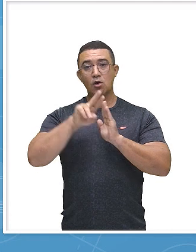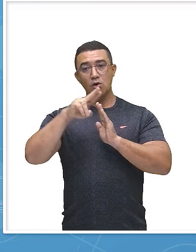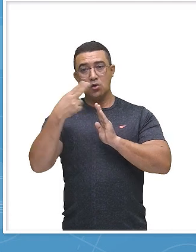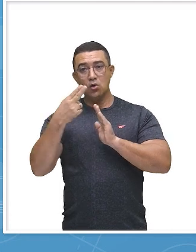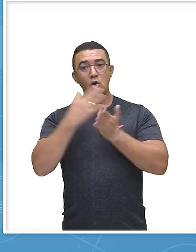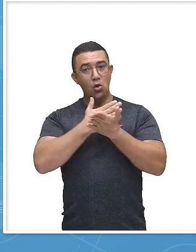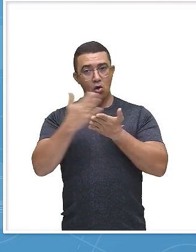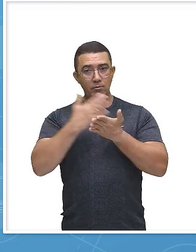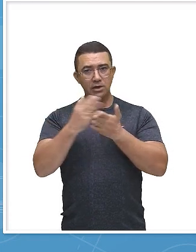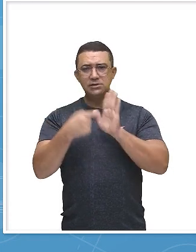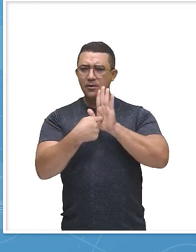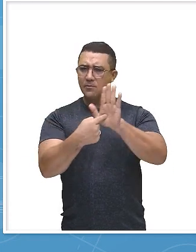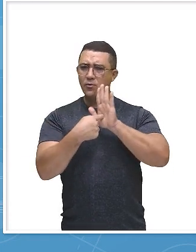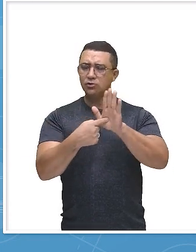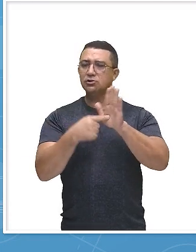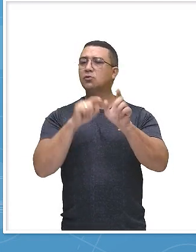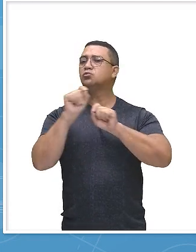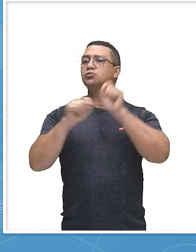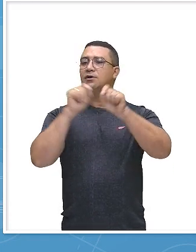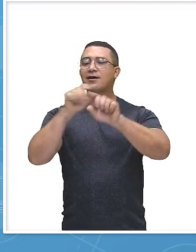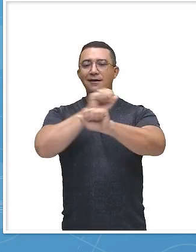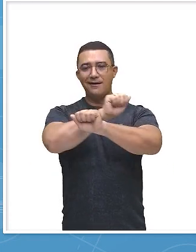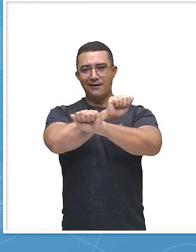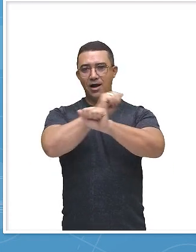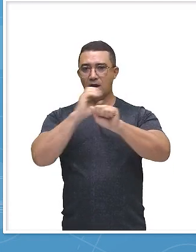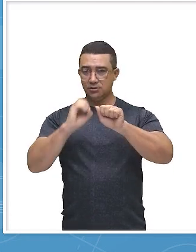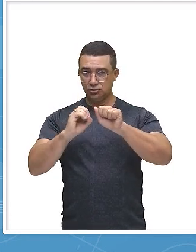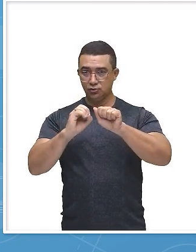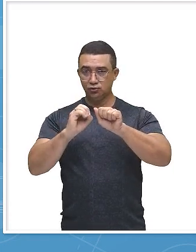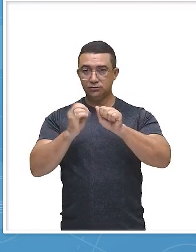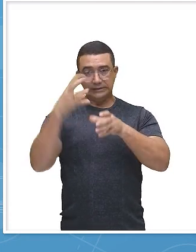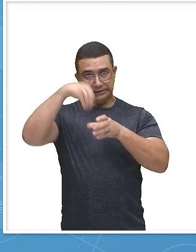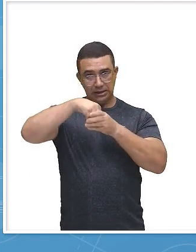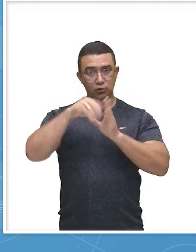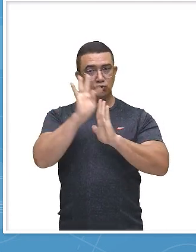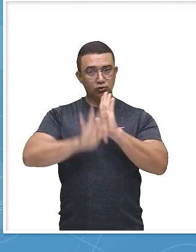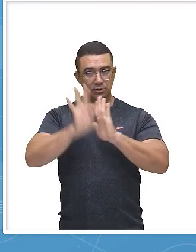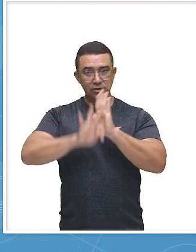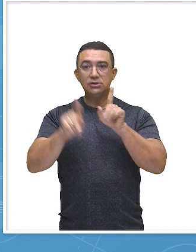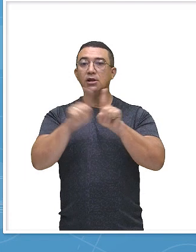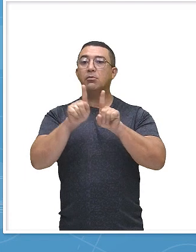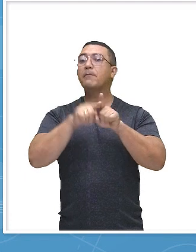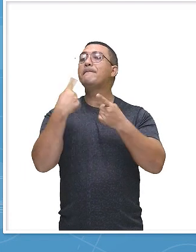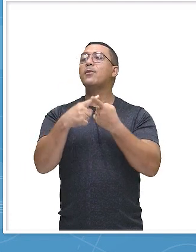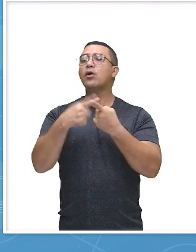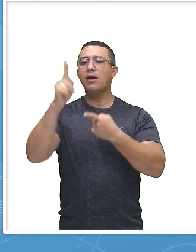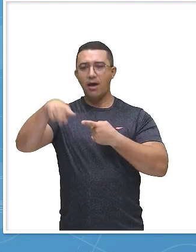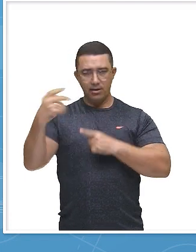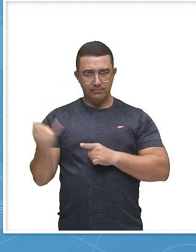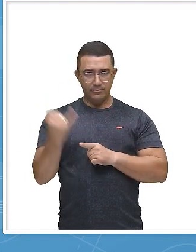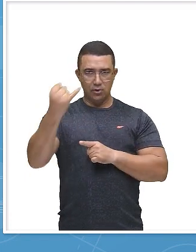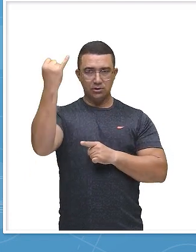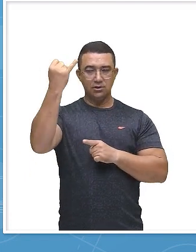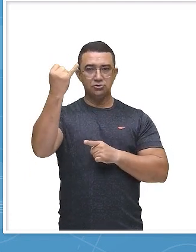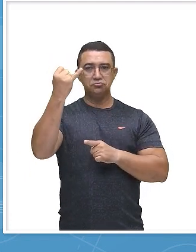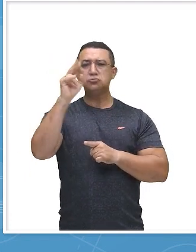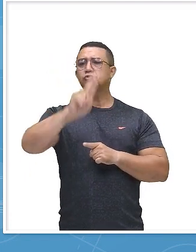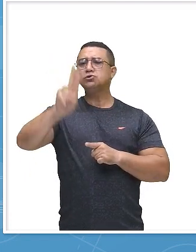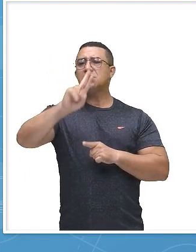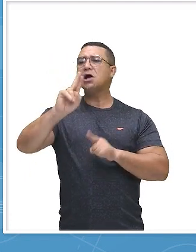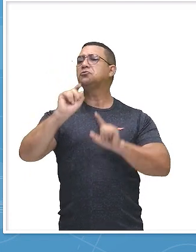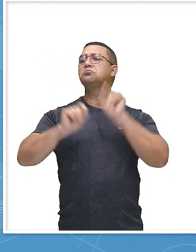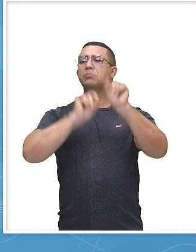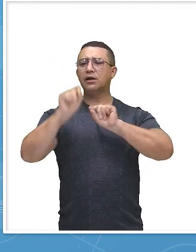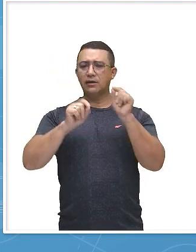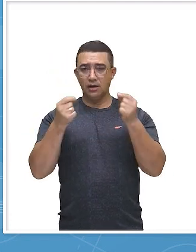já demonstrando o artigo para você no texto e a importância dele. Você vai saber o que é o artigo e para que ele serve na nossa aula de